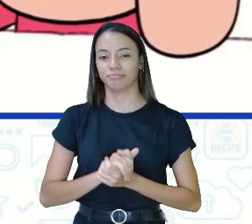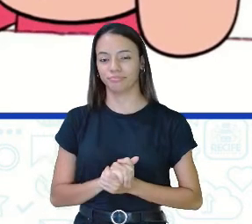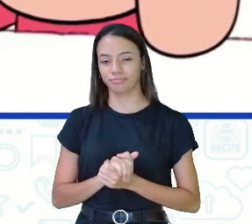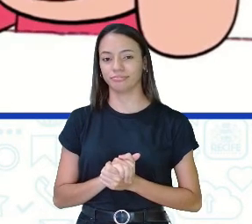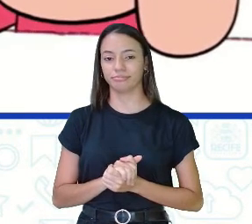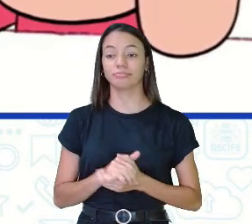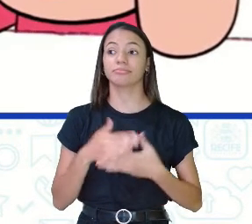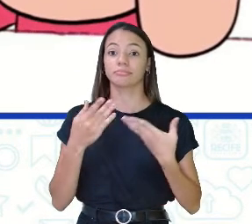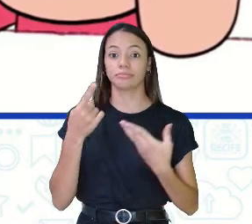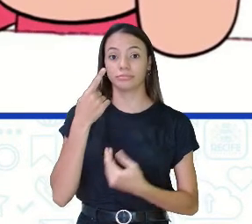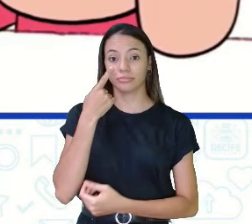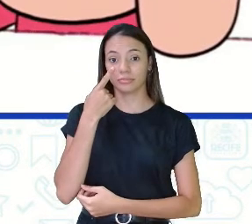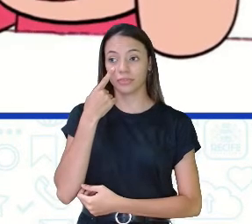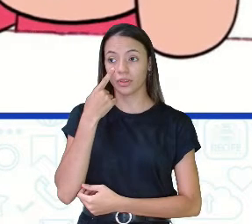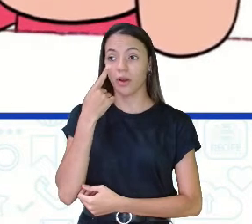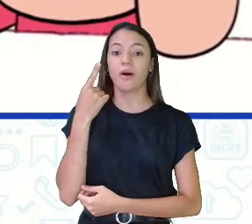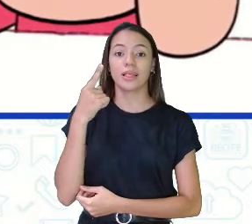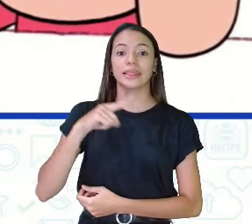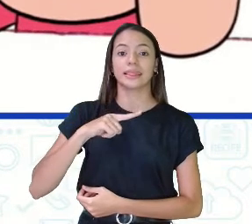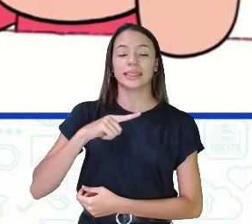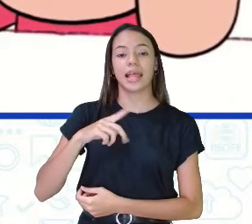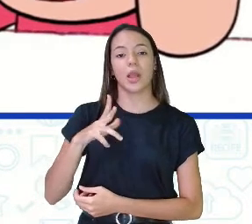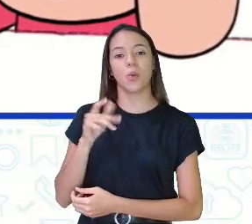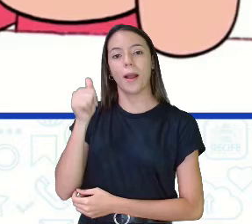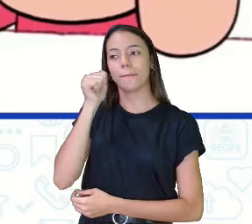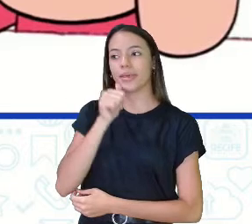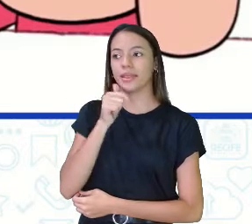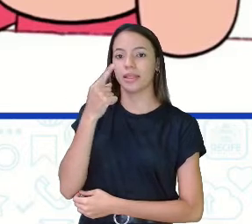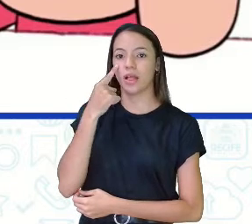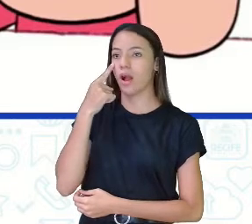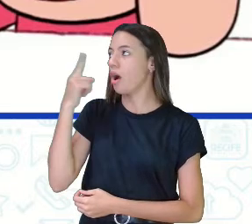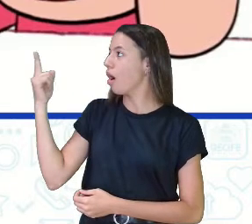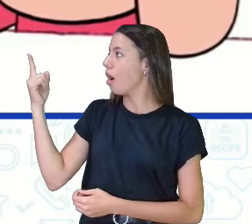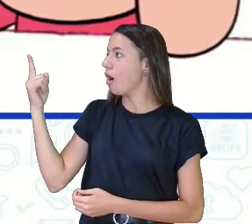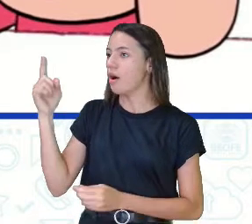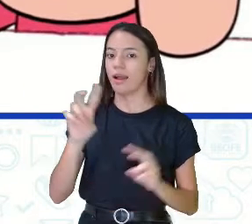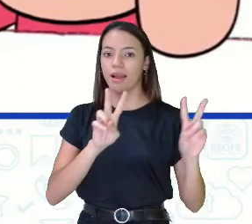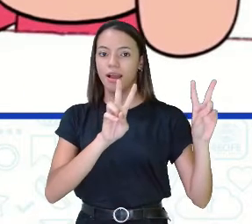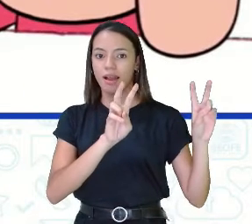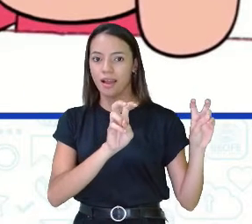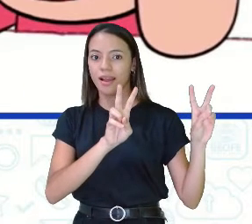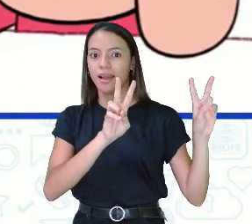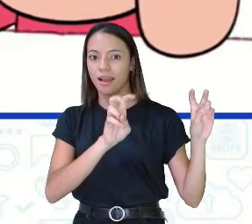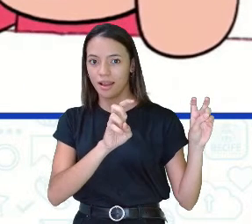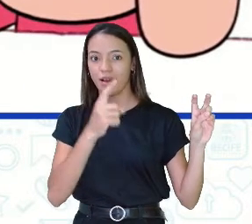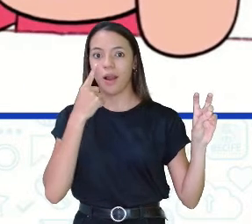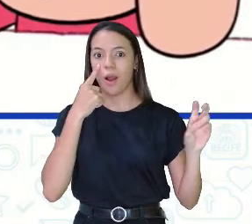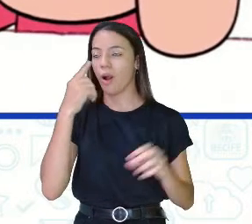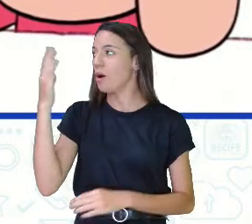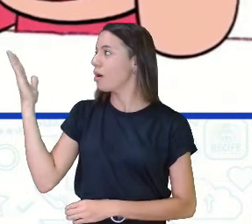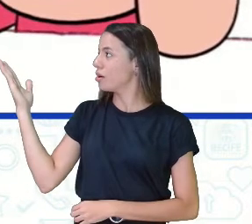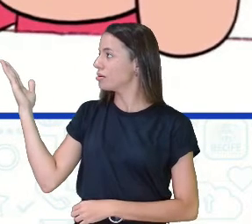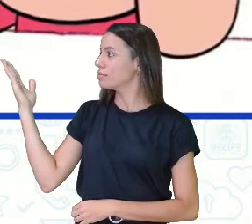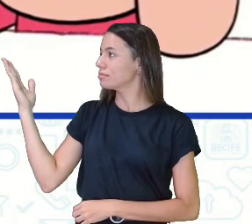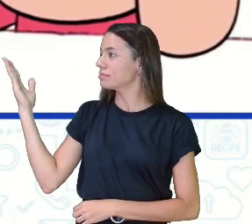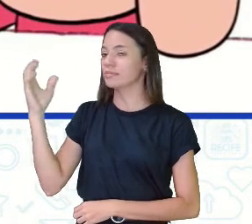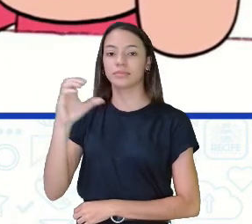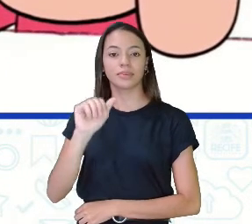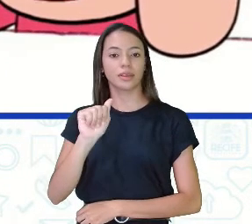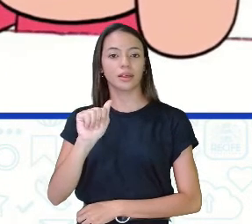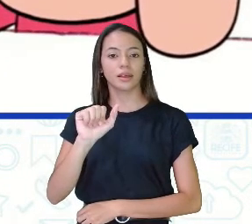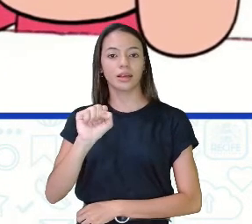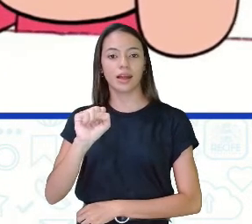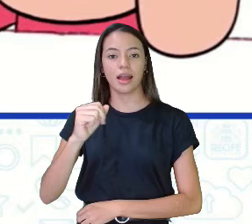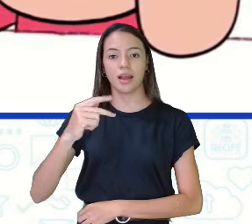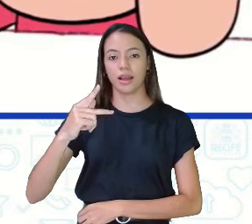tem o menino fazendo as duas aspas, né? E geralmente esse é um indicativo gestual. O aspeado, na verdade, também